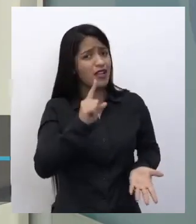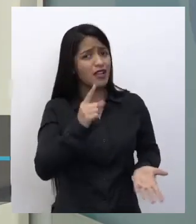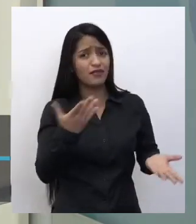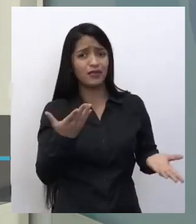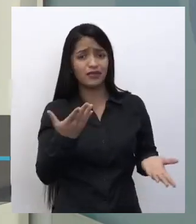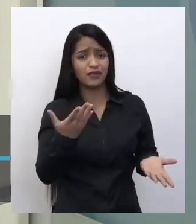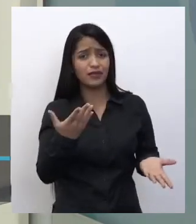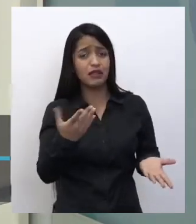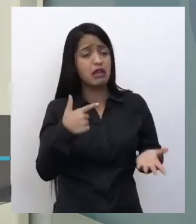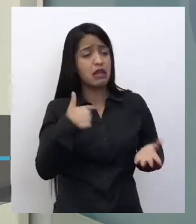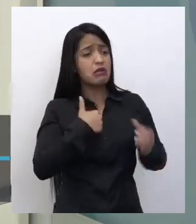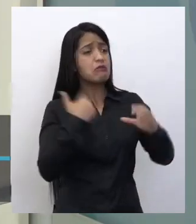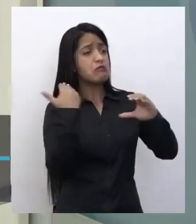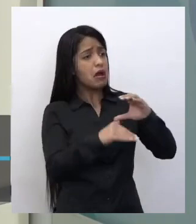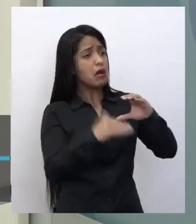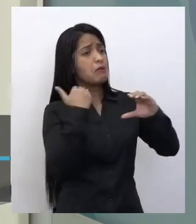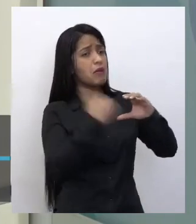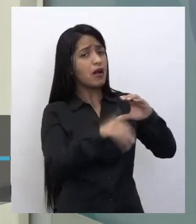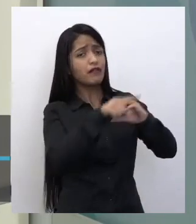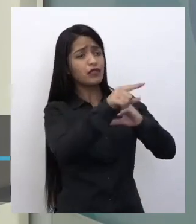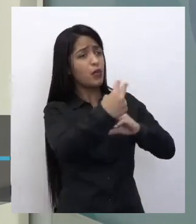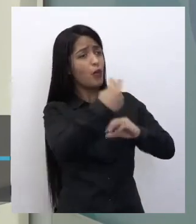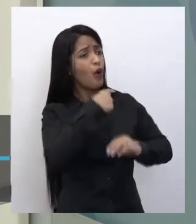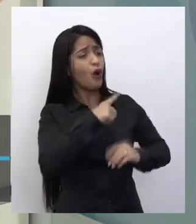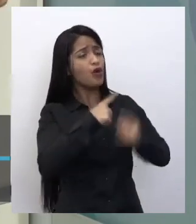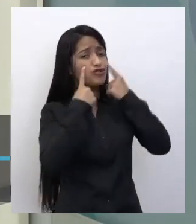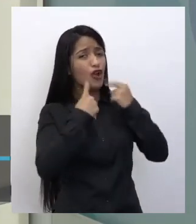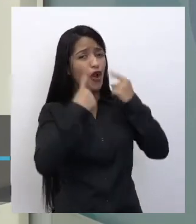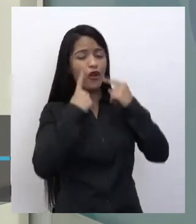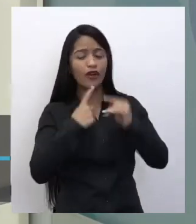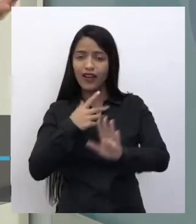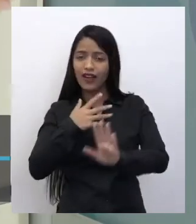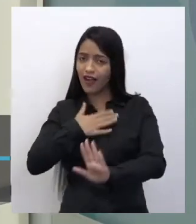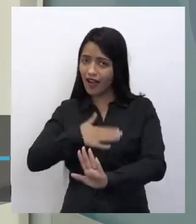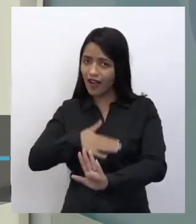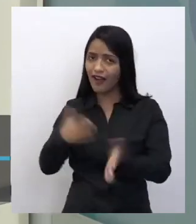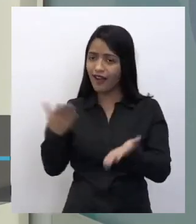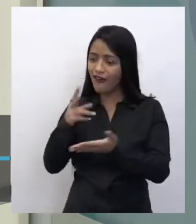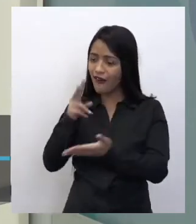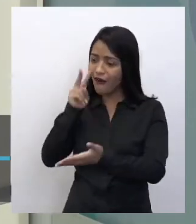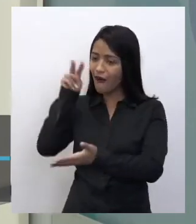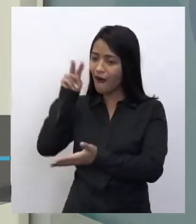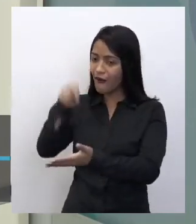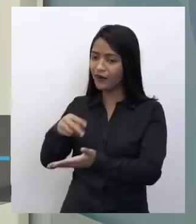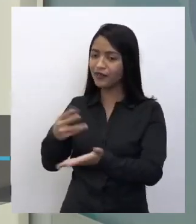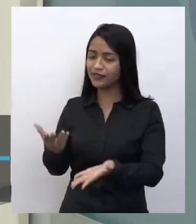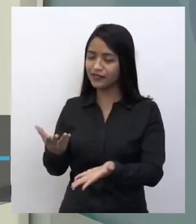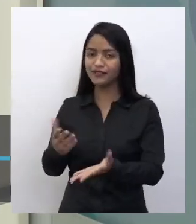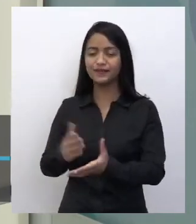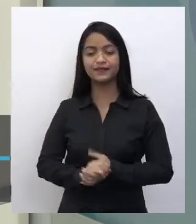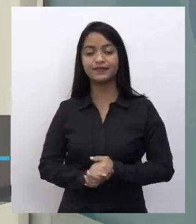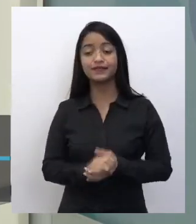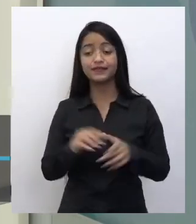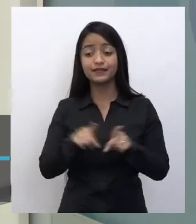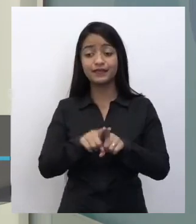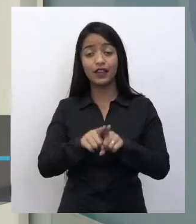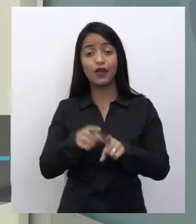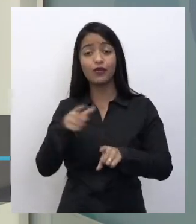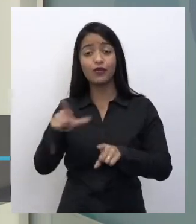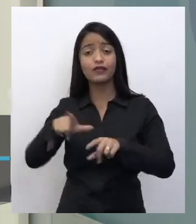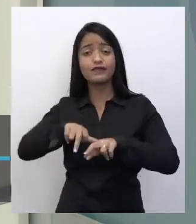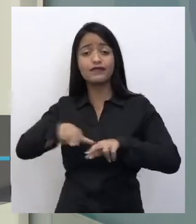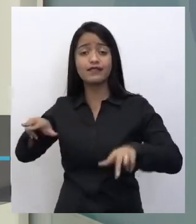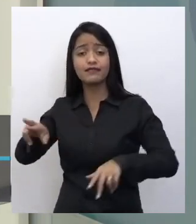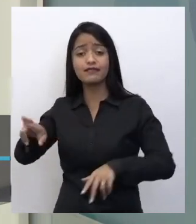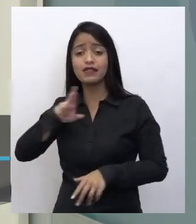minhas mensagens, já tá chorando, calma. Olhou. Nicole, olhamos aqui, você falou... Com várias outras pessoas também que não lembrava. Mas